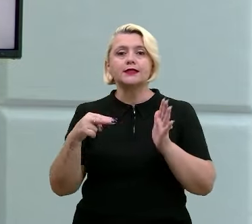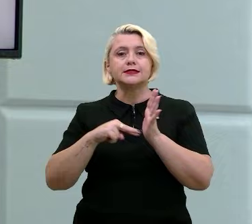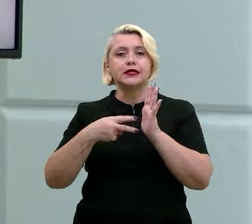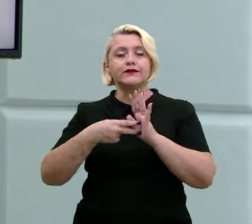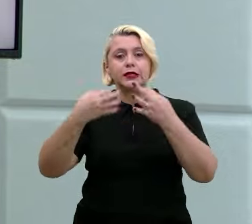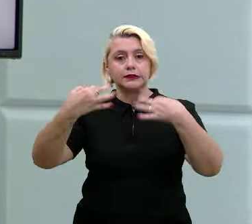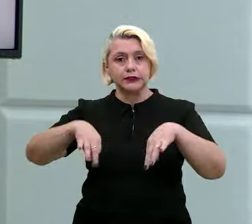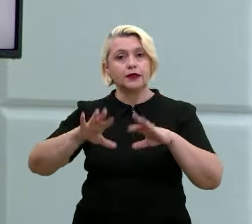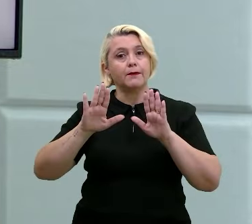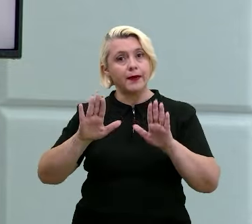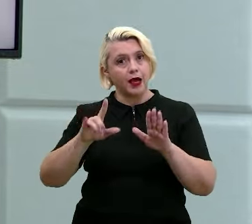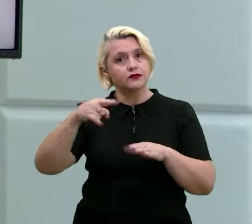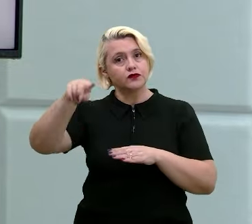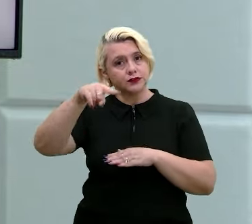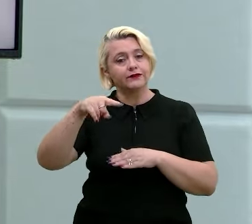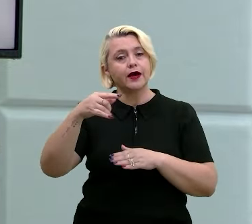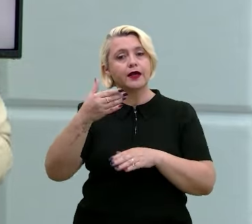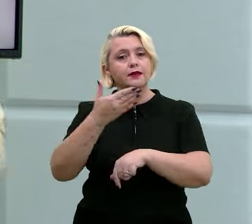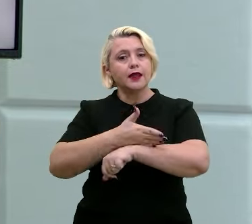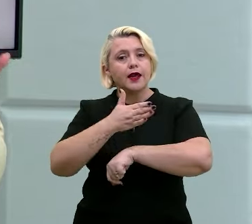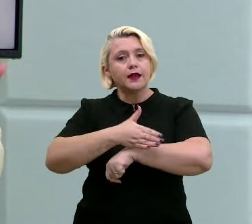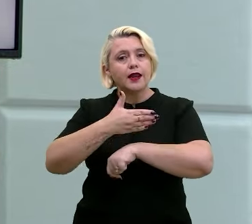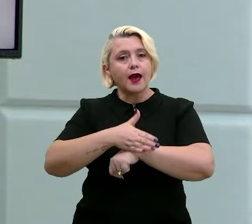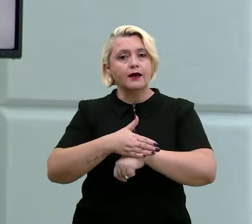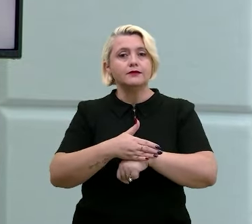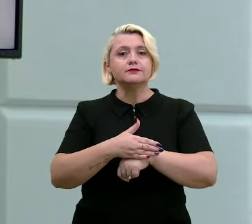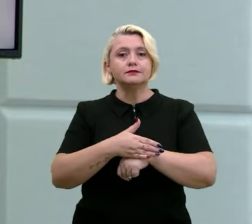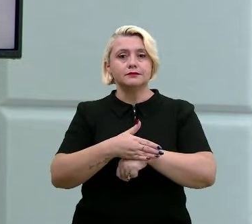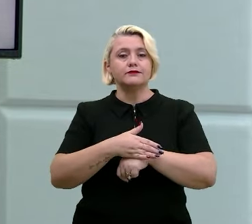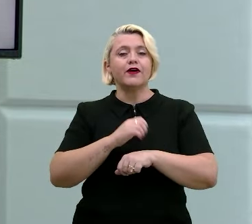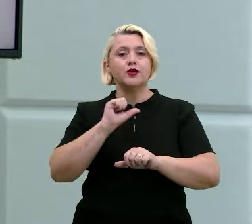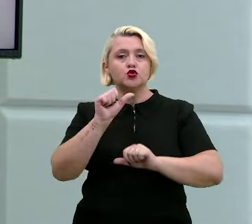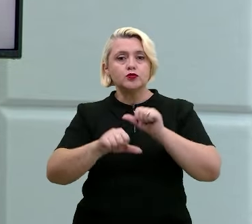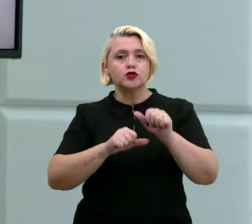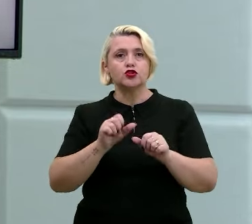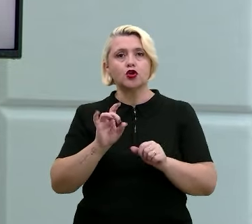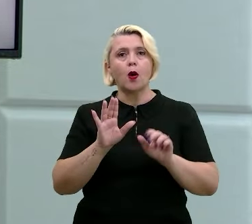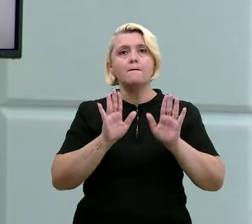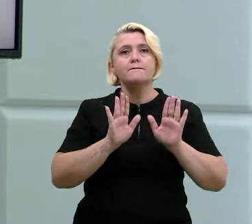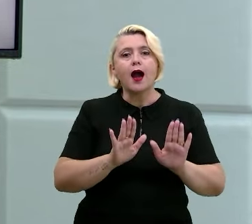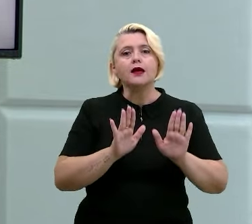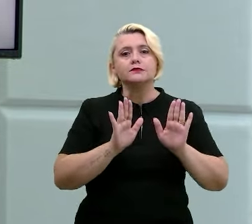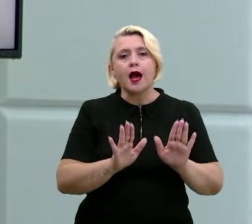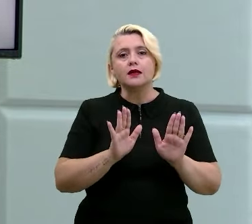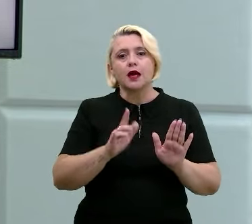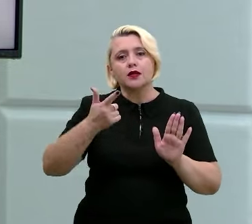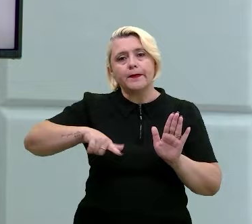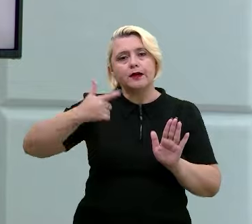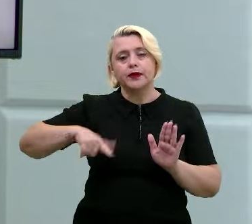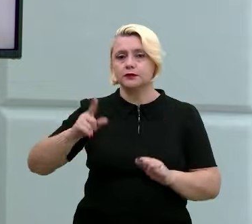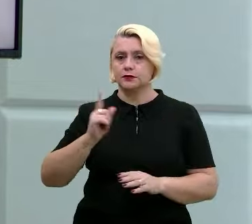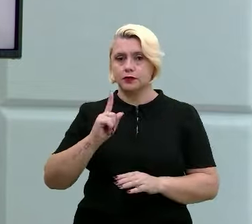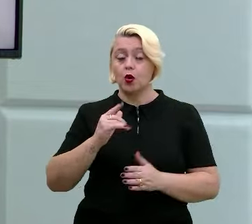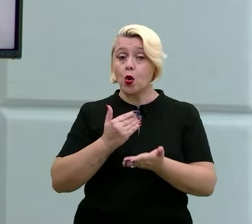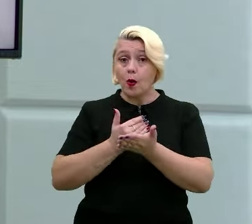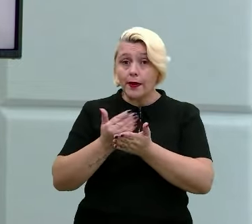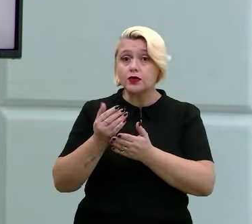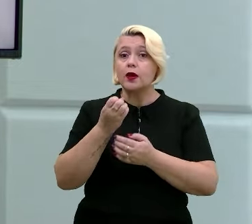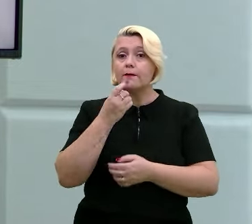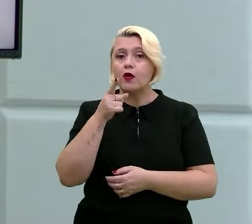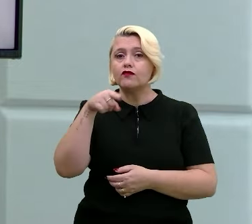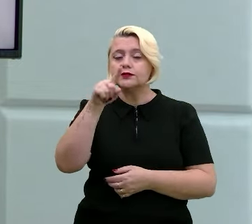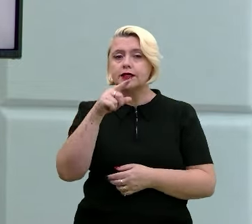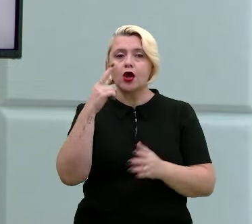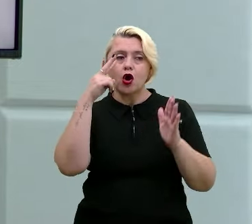Mas você vai, a partir de agora, não vai usar só o mas. Você vai variar um pouquinho. No começo, é bom você pegar a listinha e ir